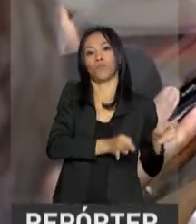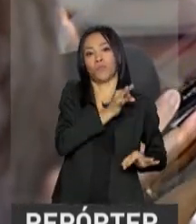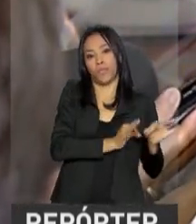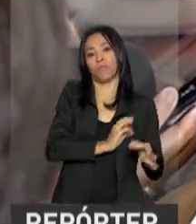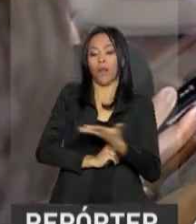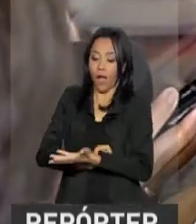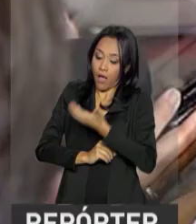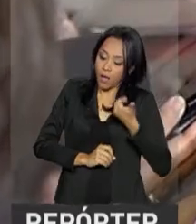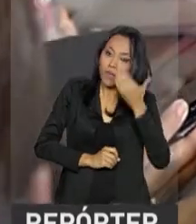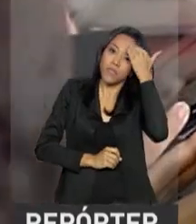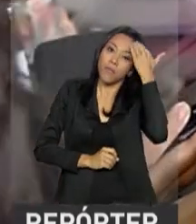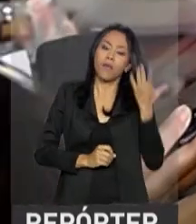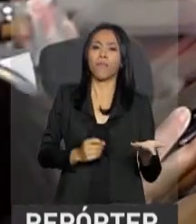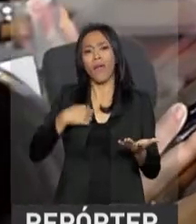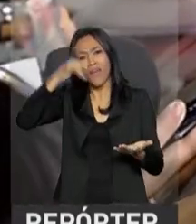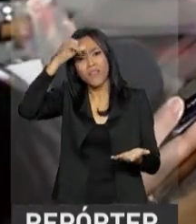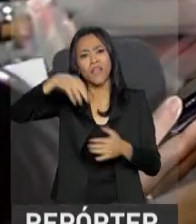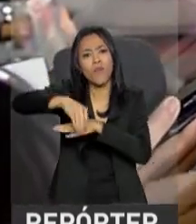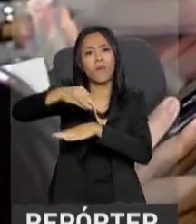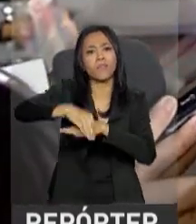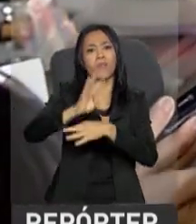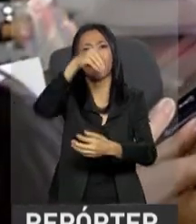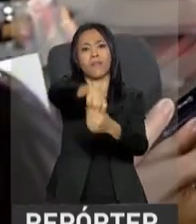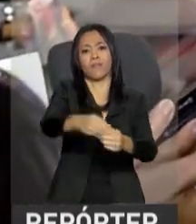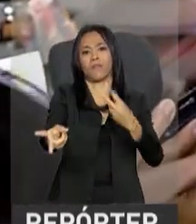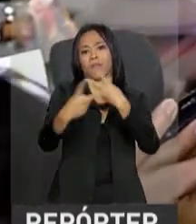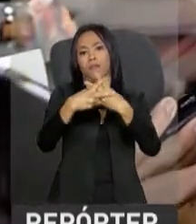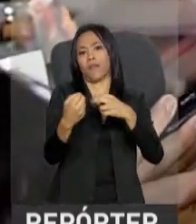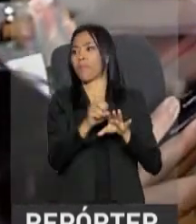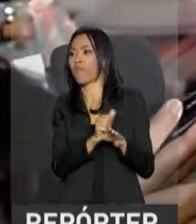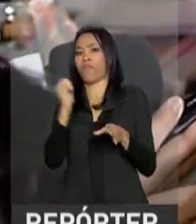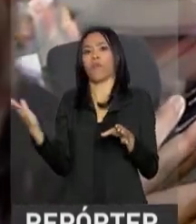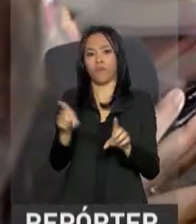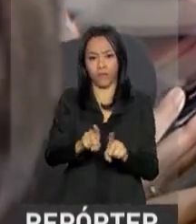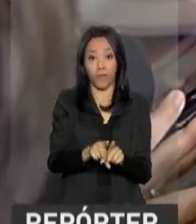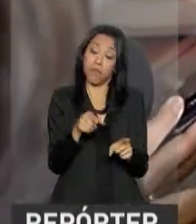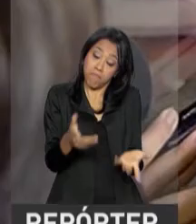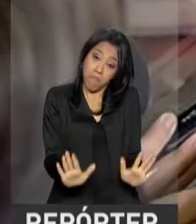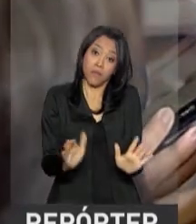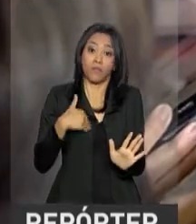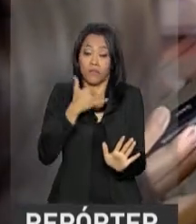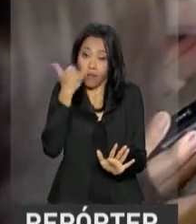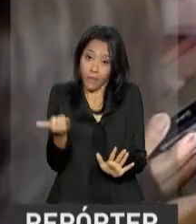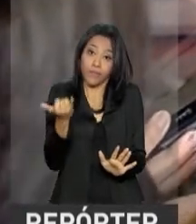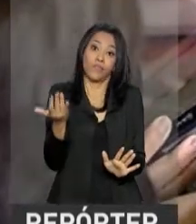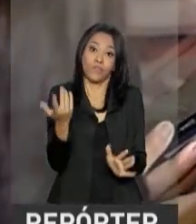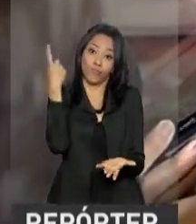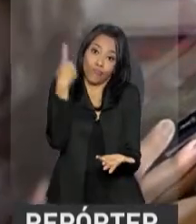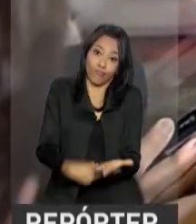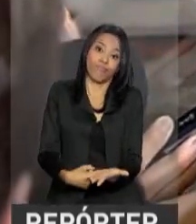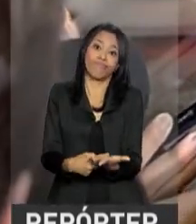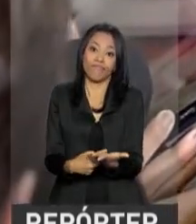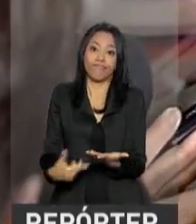também de acabar com esse fluxo de informação para dentro e para fora mas isso é evidentemente que dependerá de um acordo a ser feito